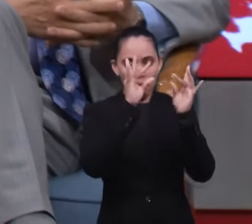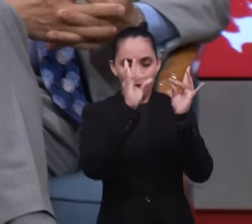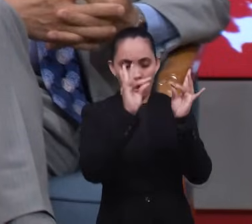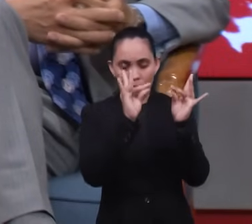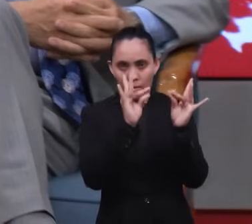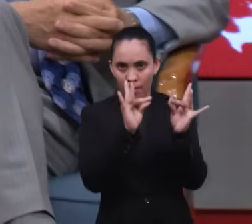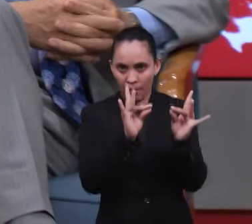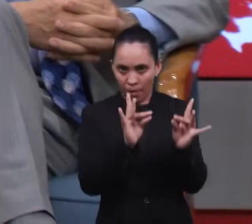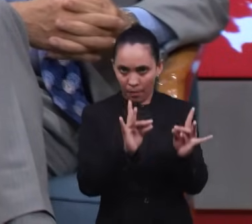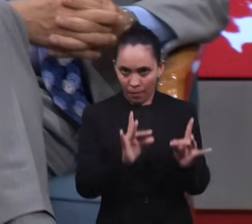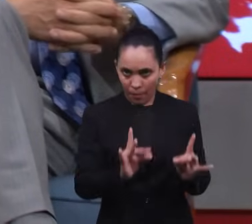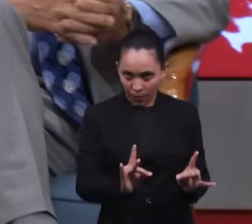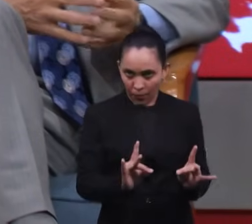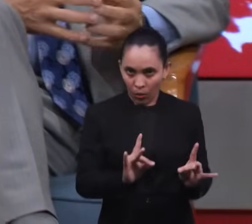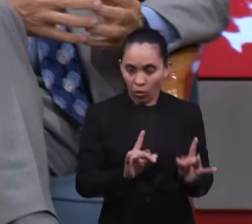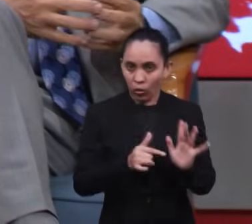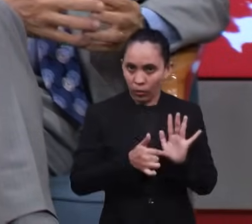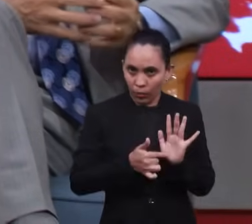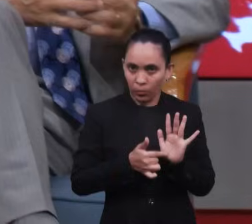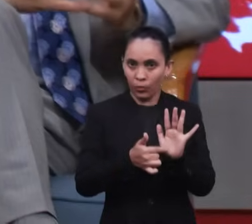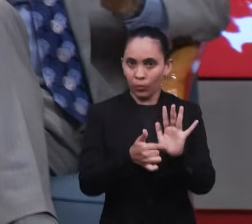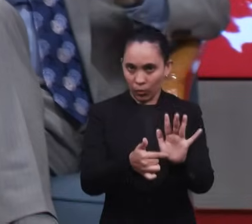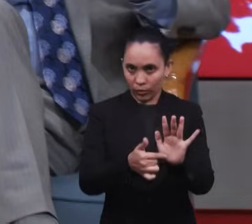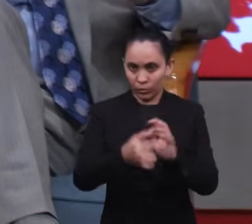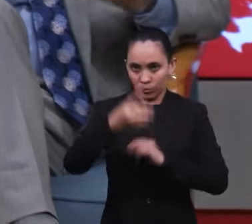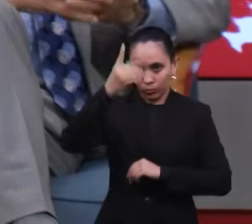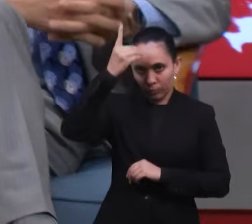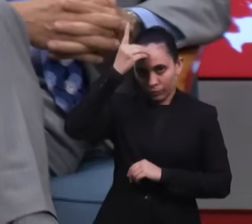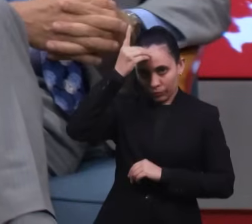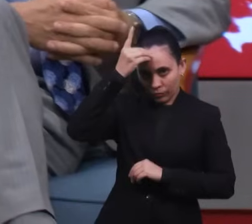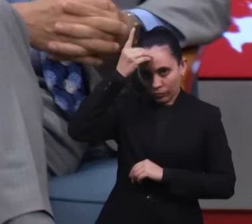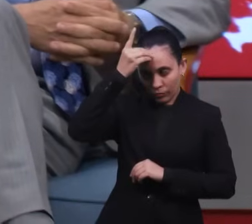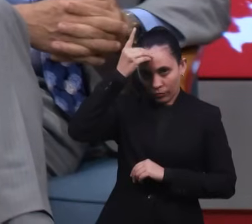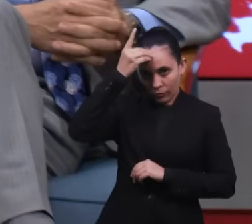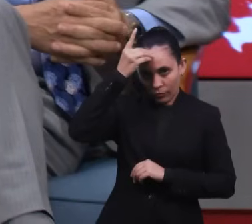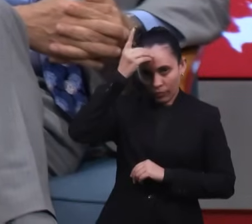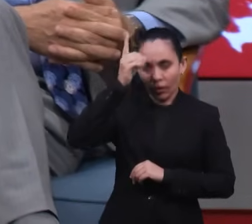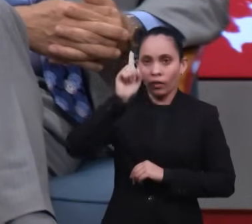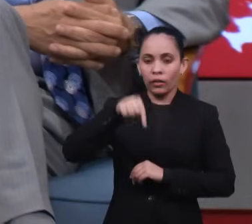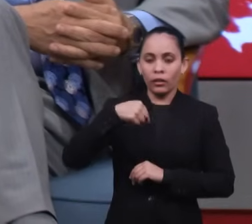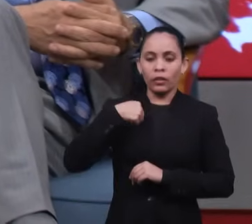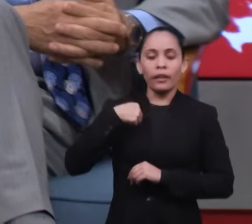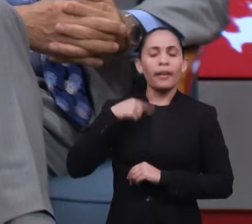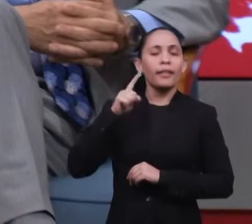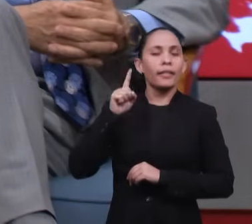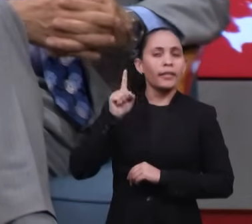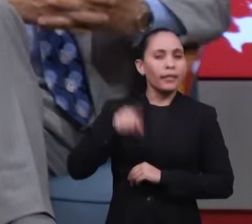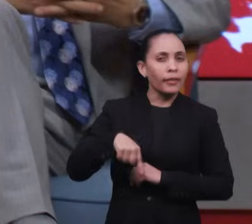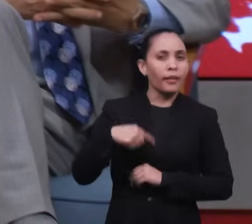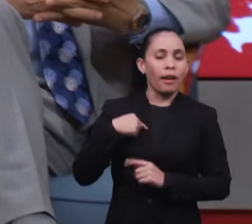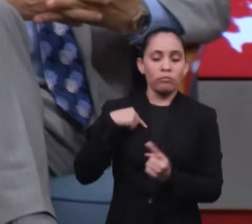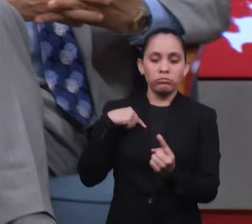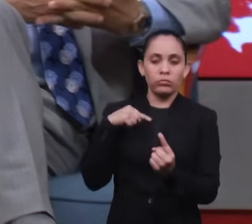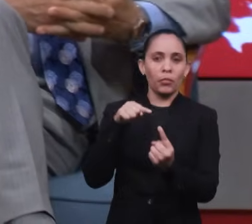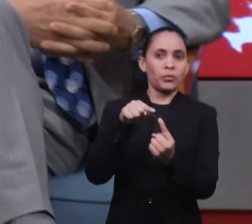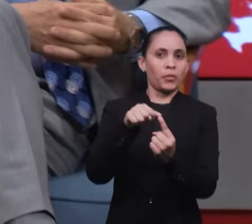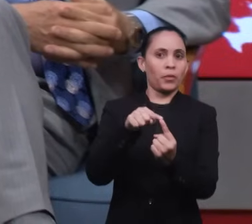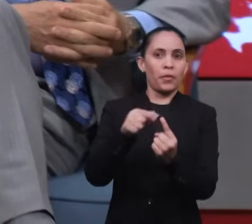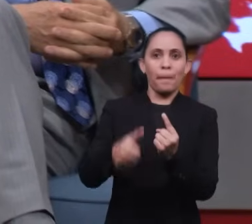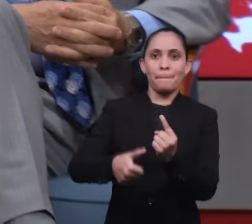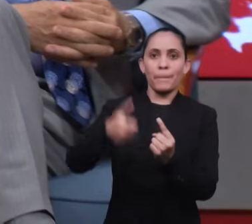o relato de Paulo, aquilo que Paulo fala sobre os dons espirituais, que é o ponto